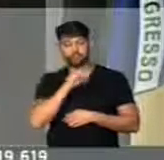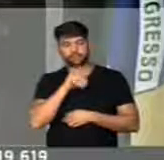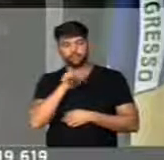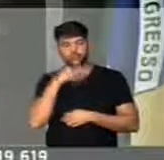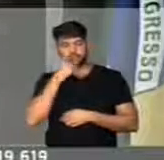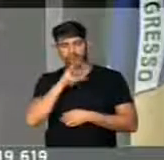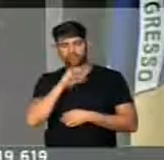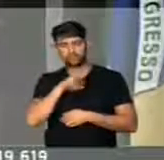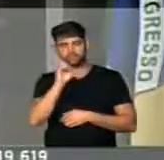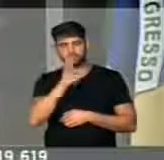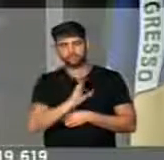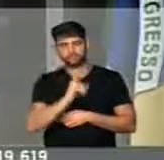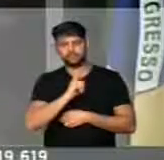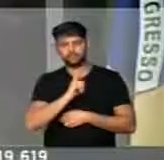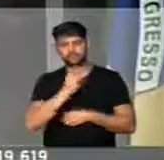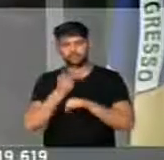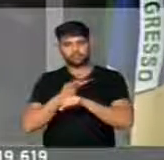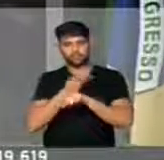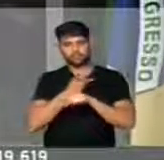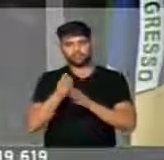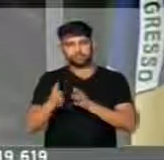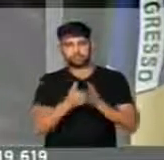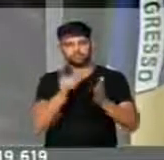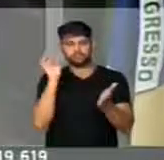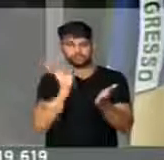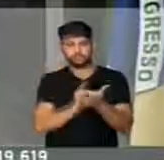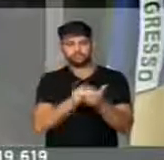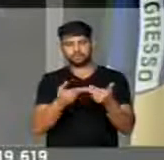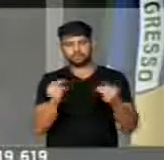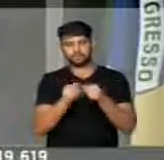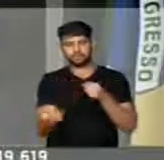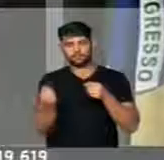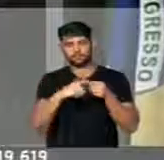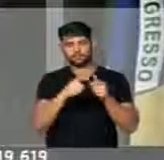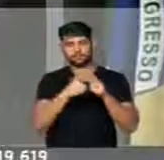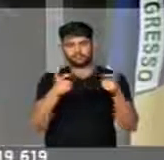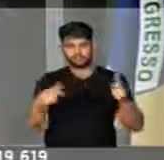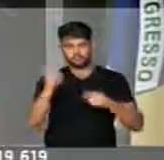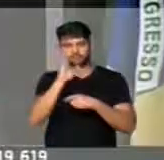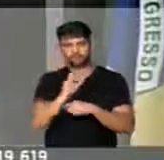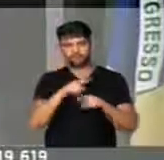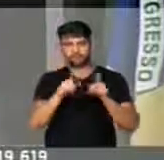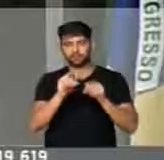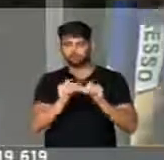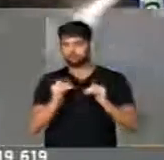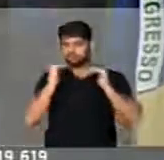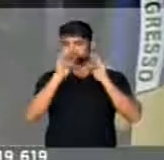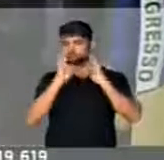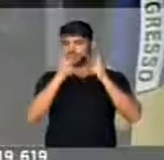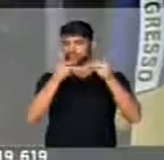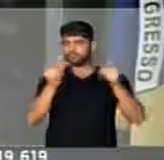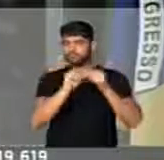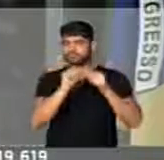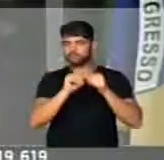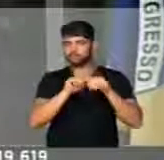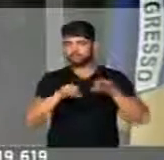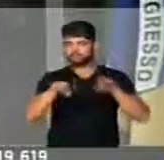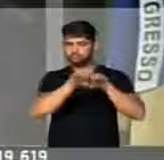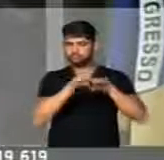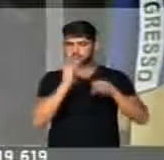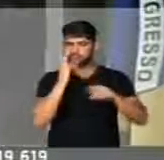deputado Cristiano Brasil, é buscando no caminho certo para retomar o crescimento, mas acima de tudo para estabilizar a